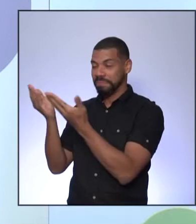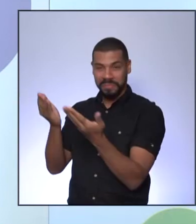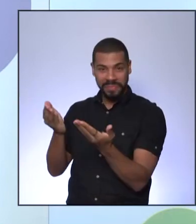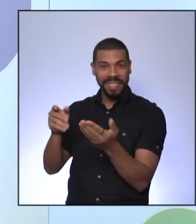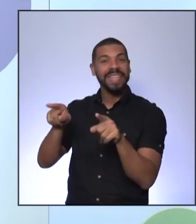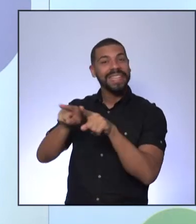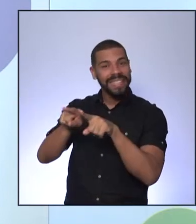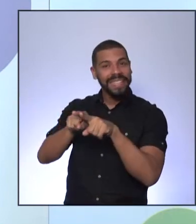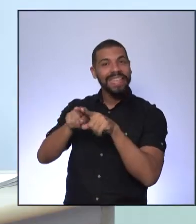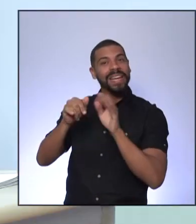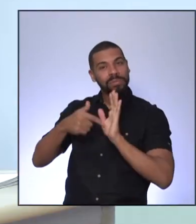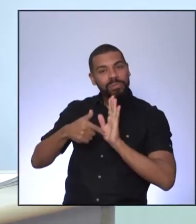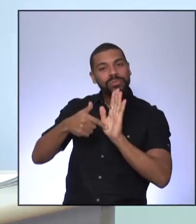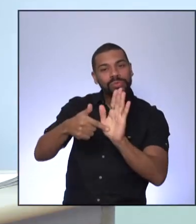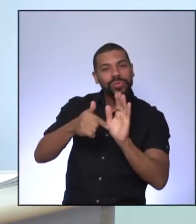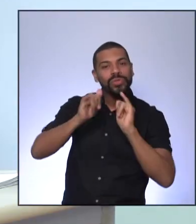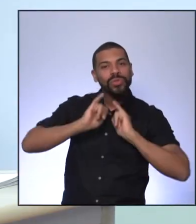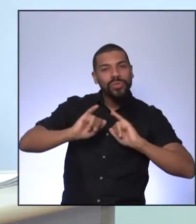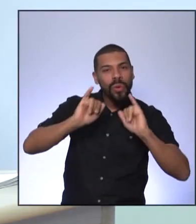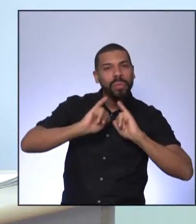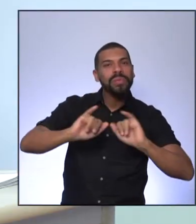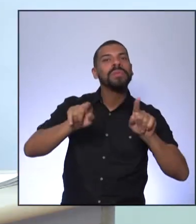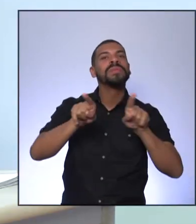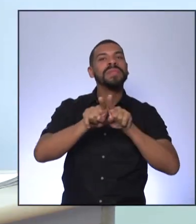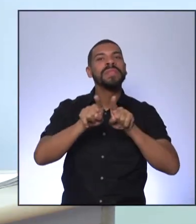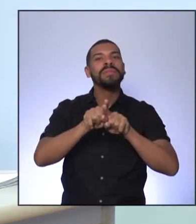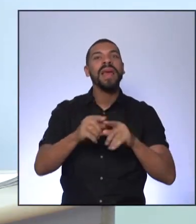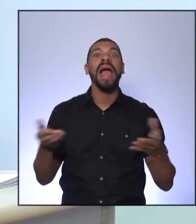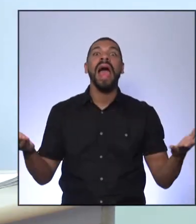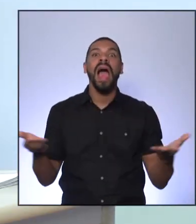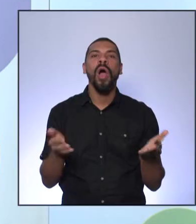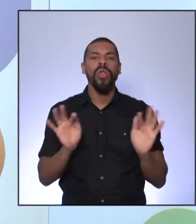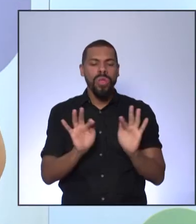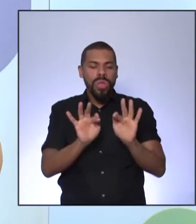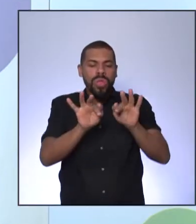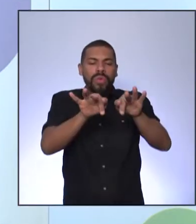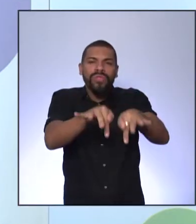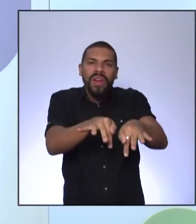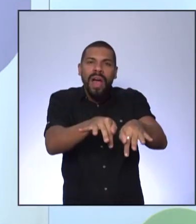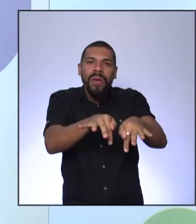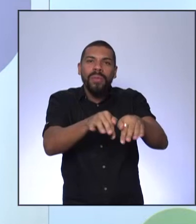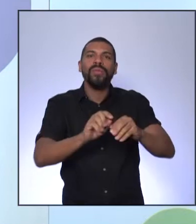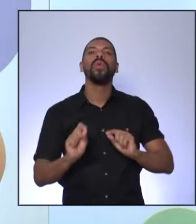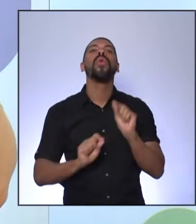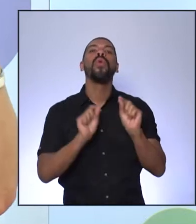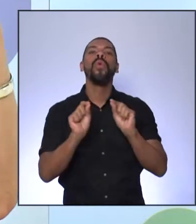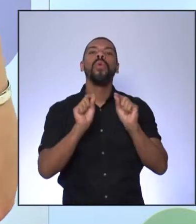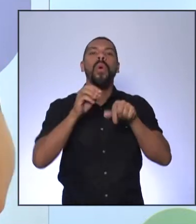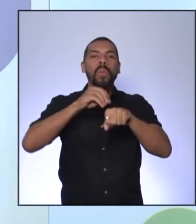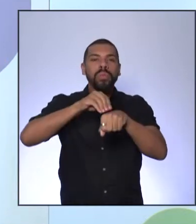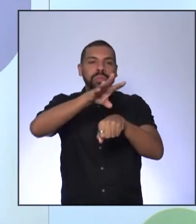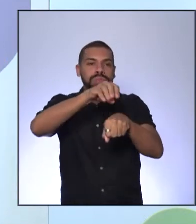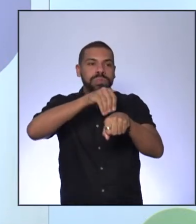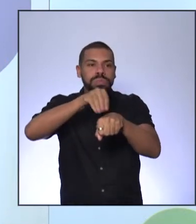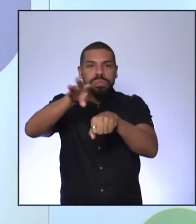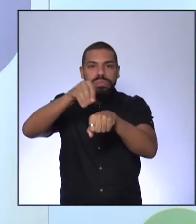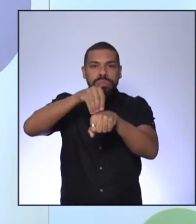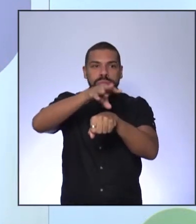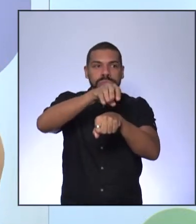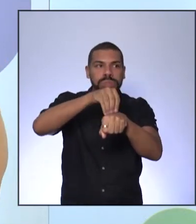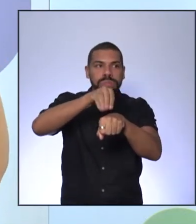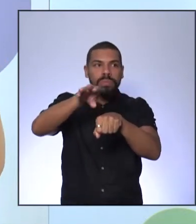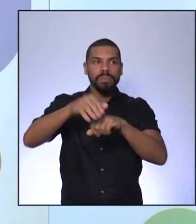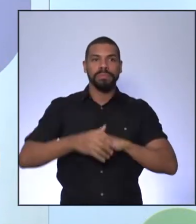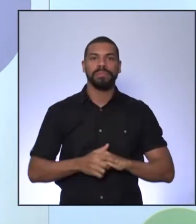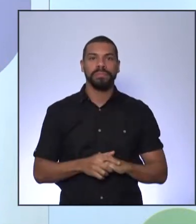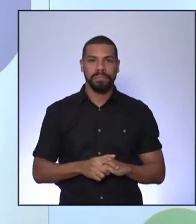contribuição sobre o Senai e a gente finaliza isso. Qual o recado? Esse é o começo